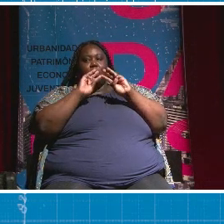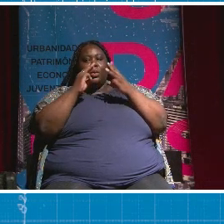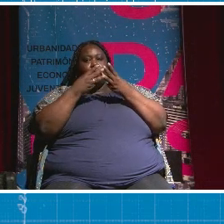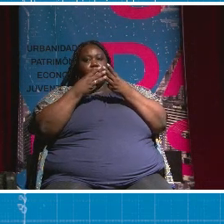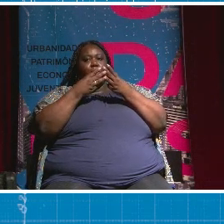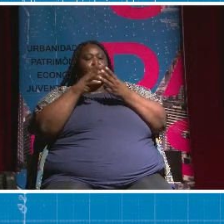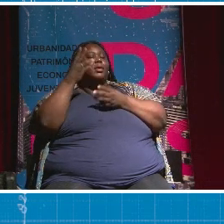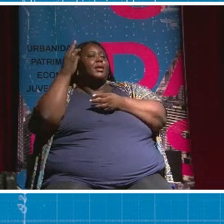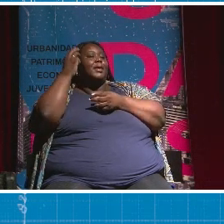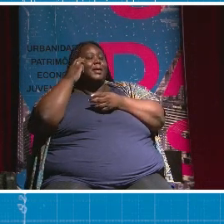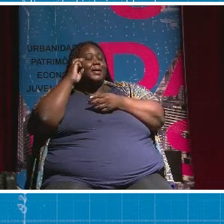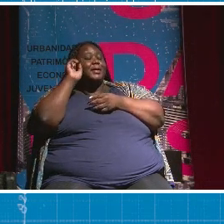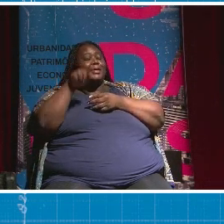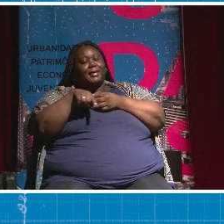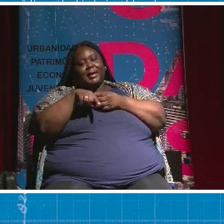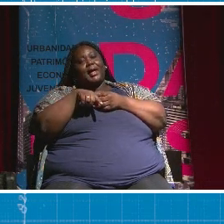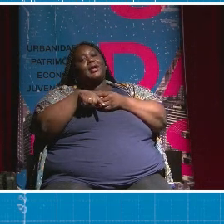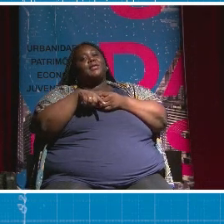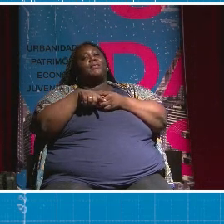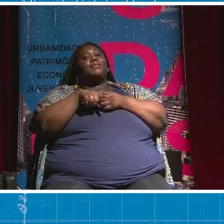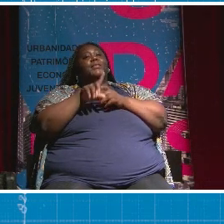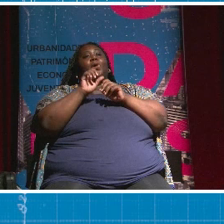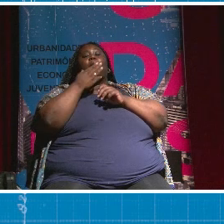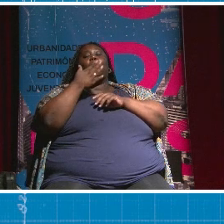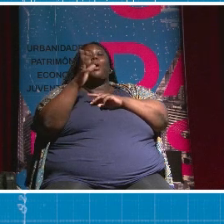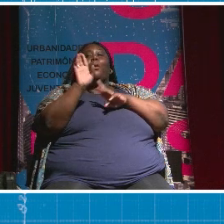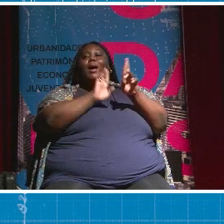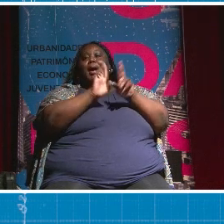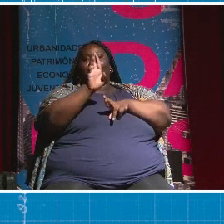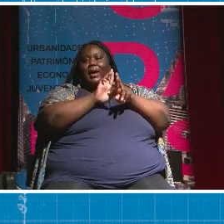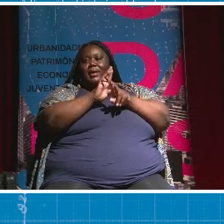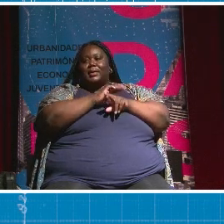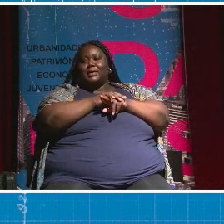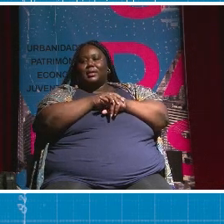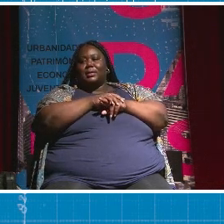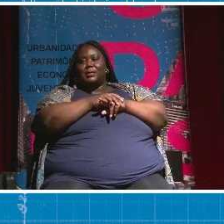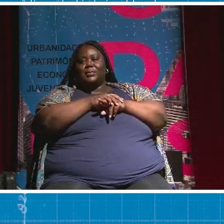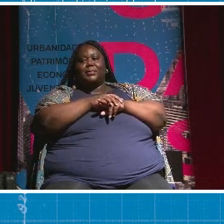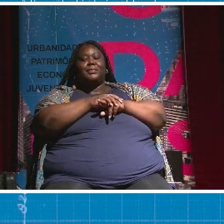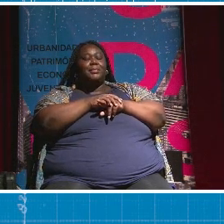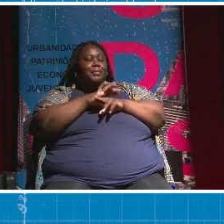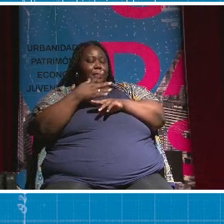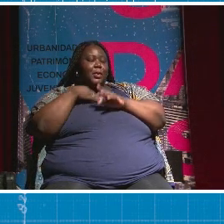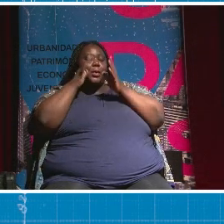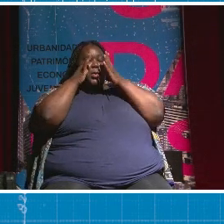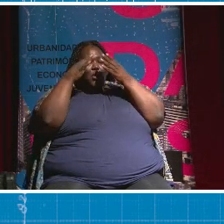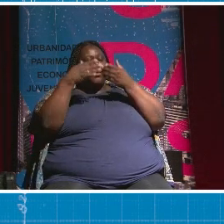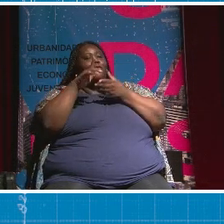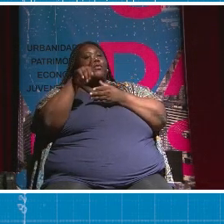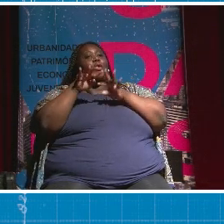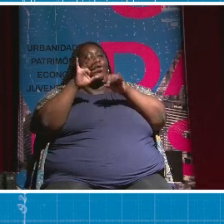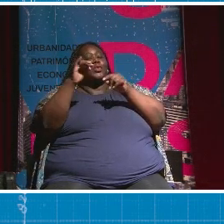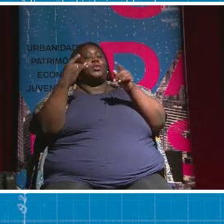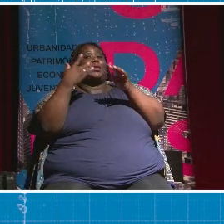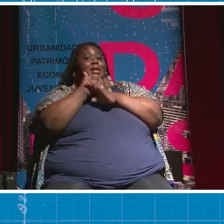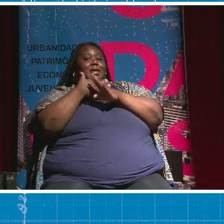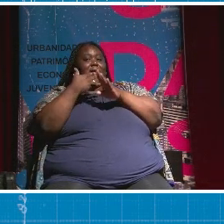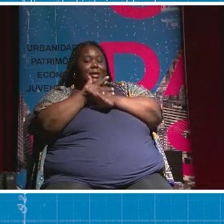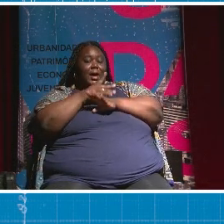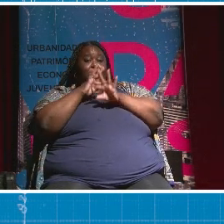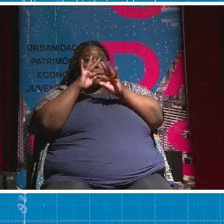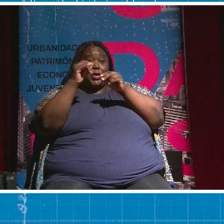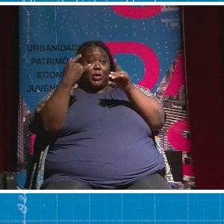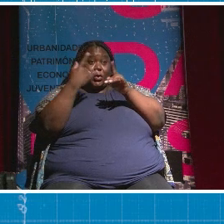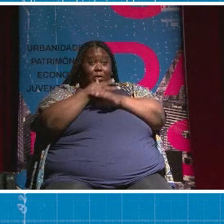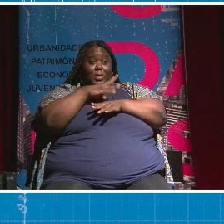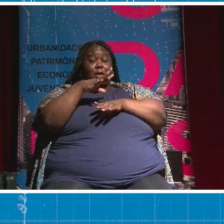essas distinções? E qual é a relação dela com os objetivos? Porque toda cidade chancelada, toda